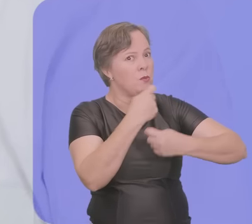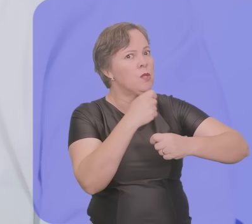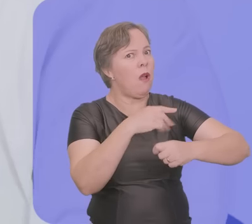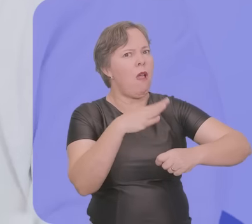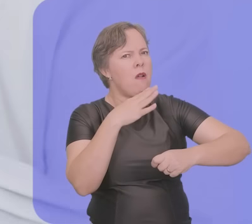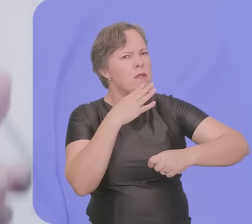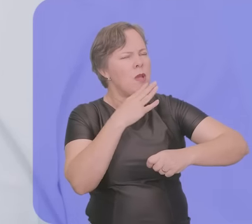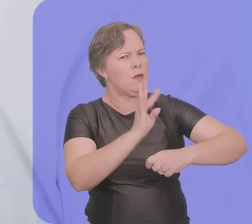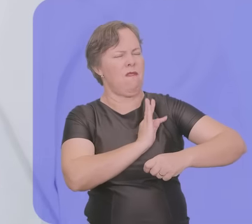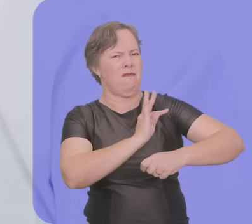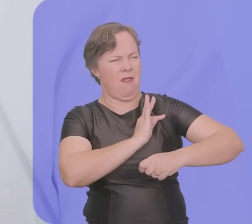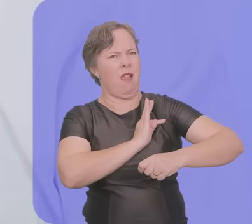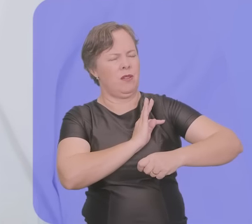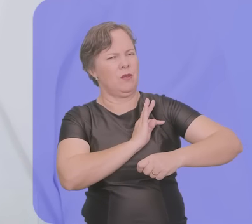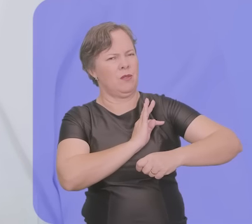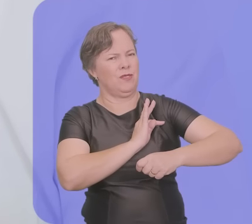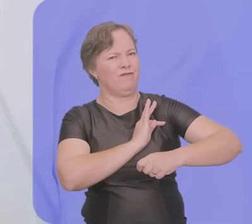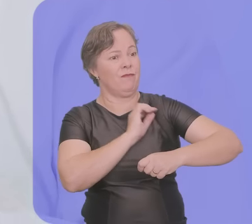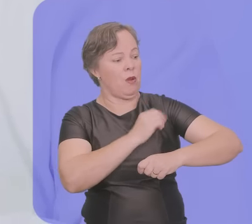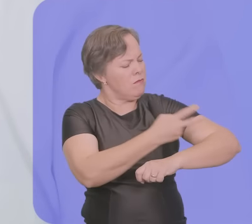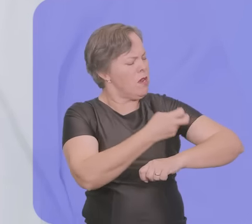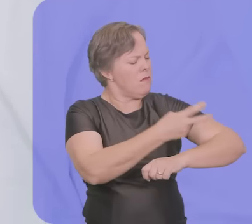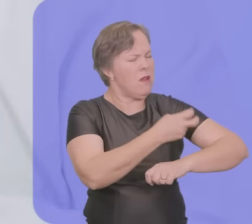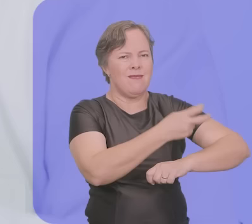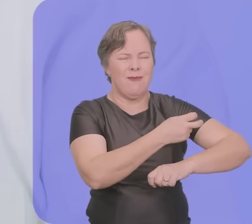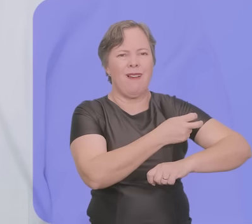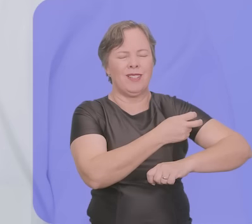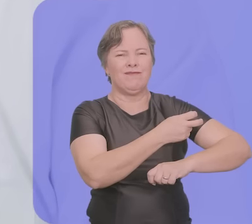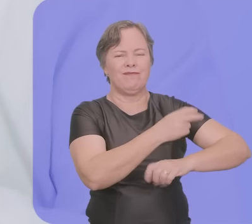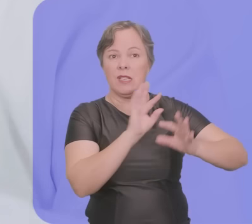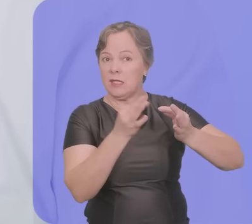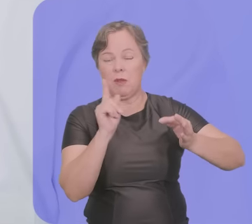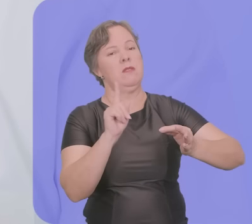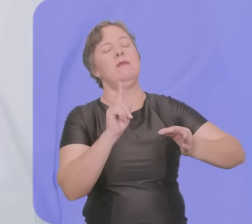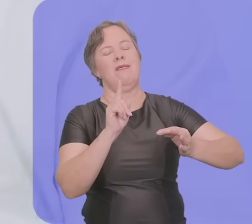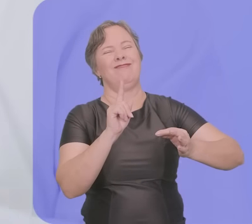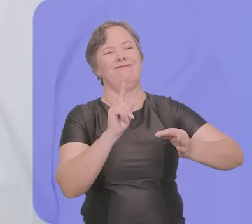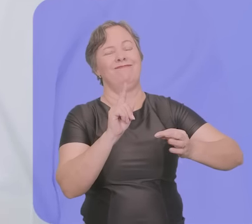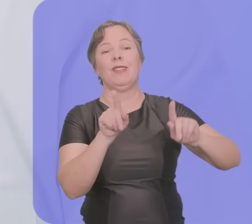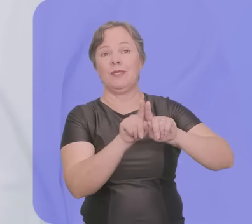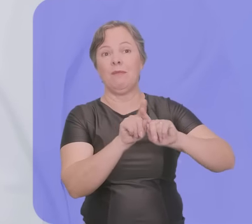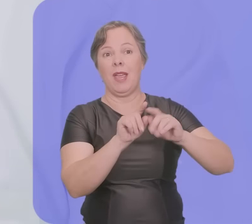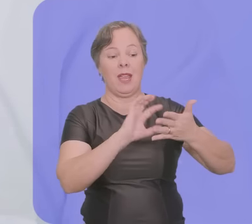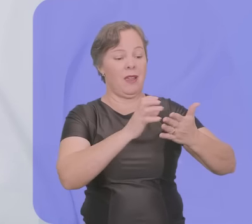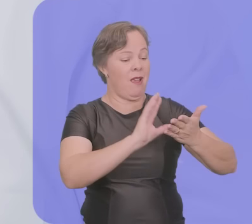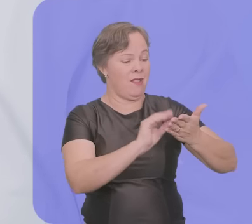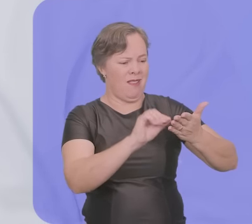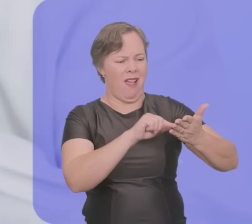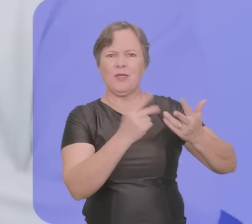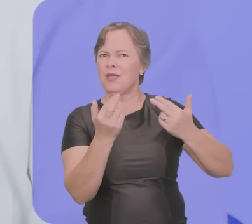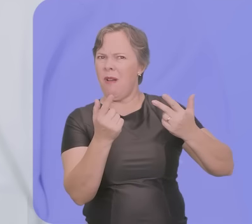já disse, é uma obrigação para uma boa gestão. Mas o que essas ferramentas e o que o BI aponta é exatamente a